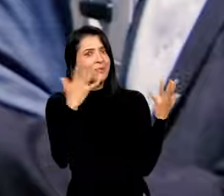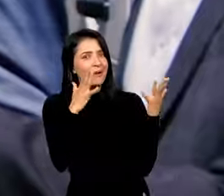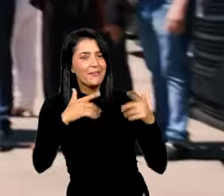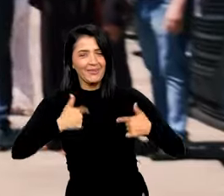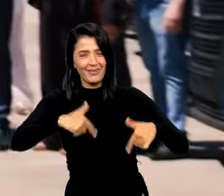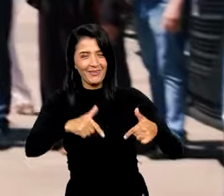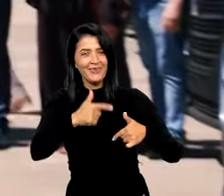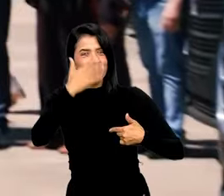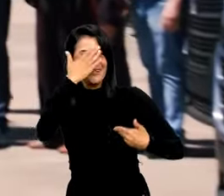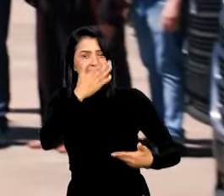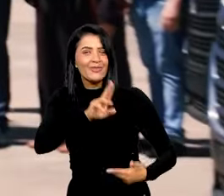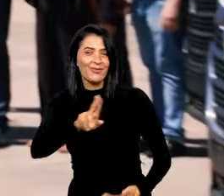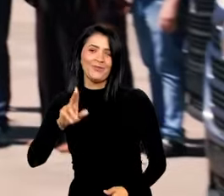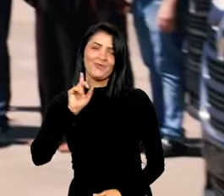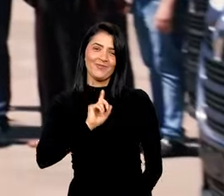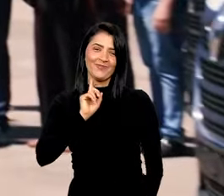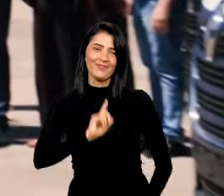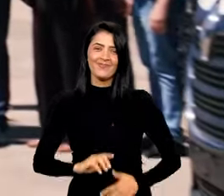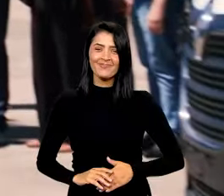trabalho. Obrigado em nome de Minas Gerais.